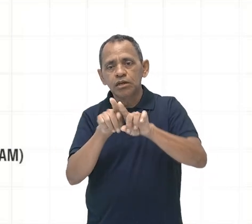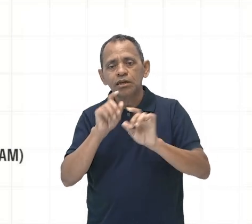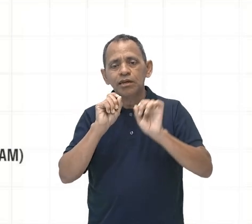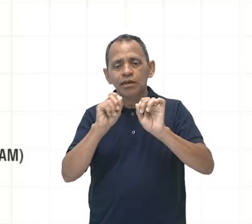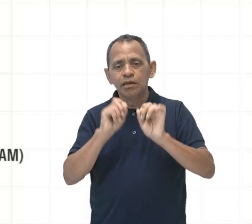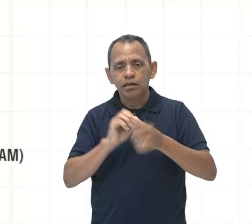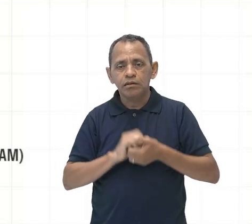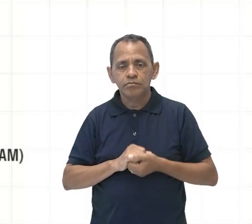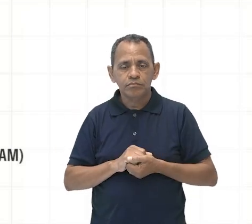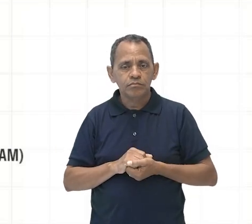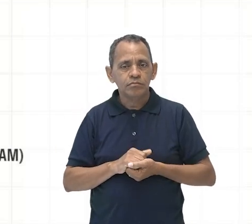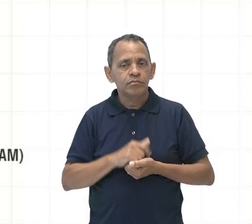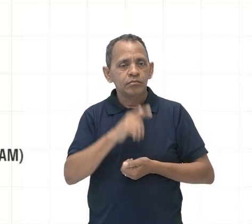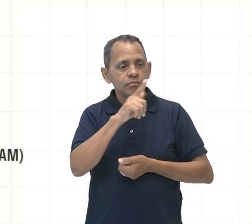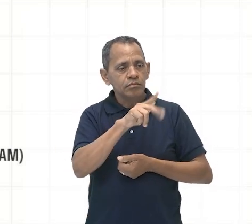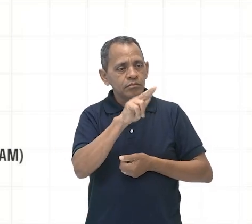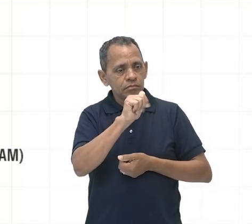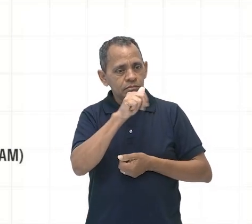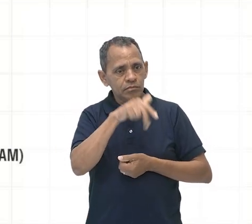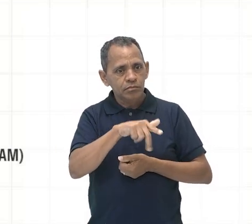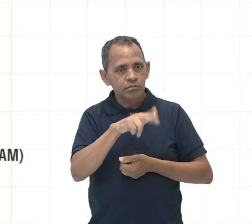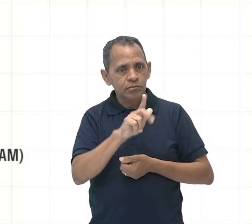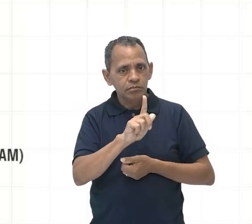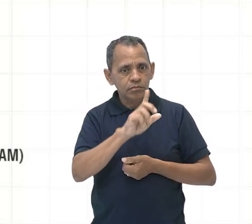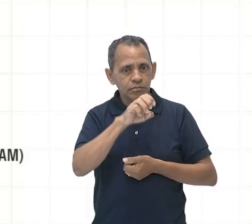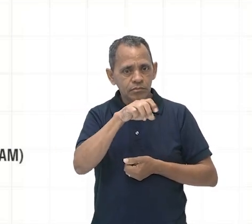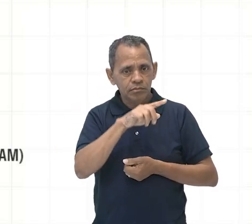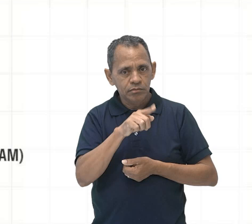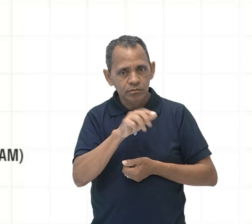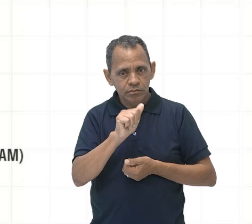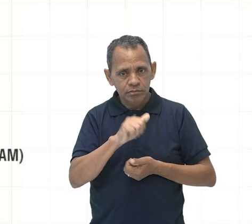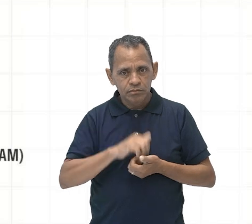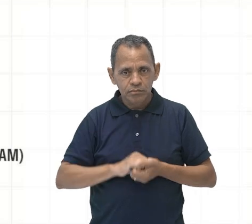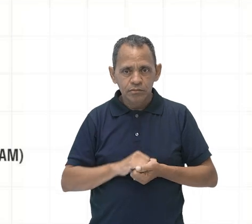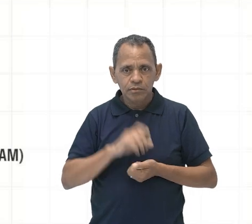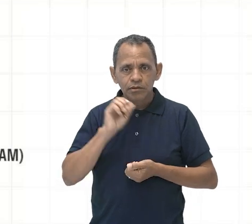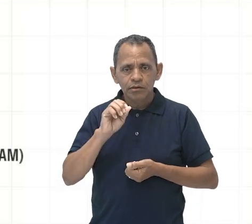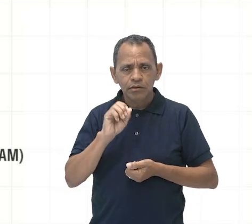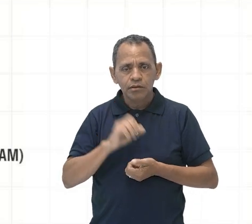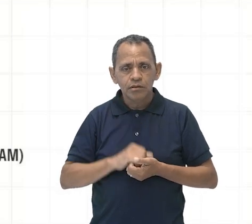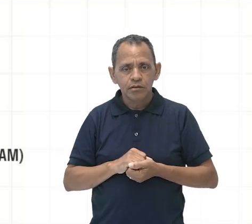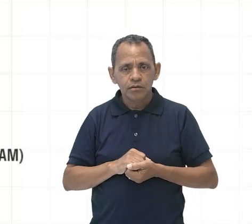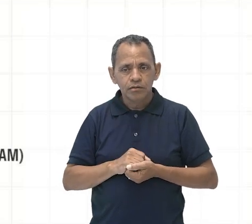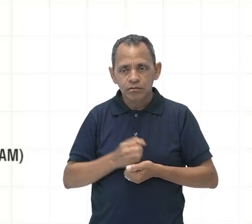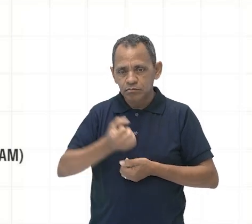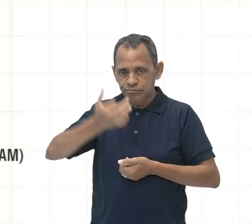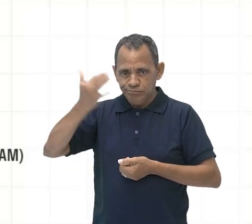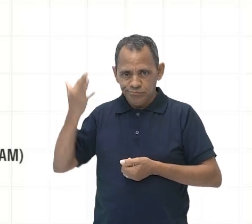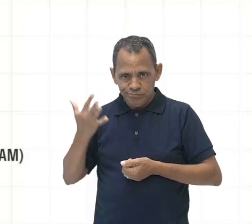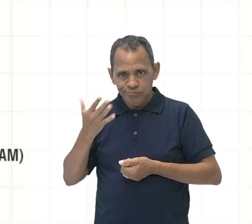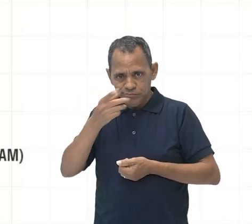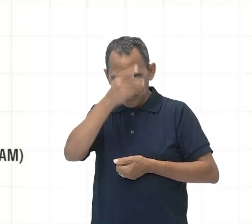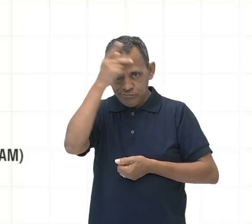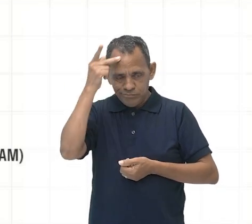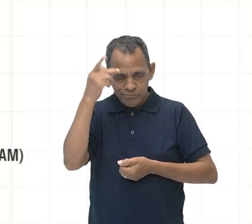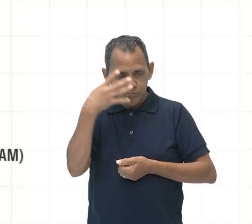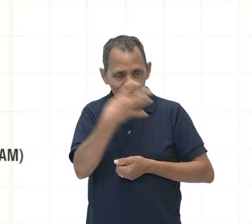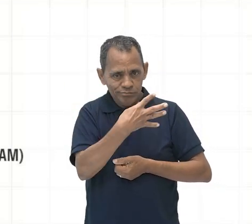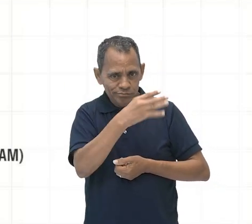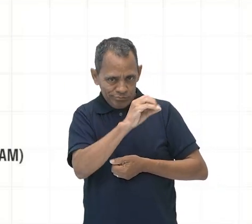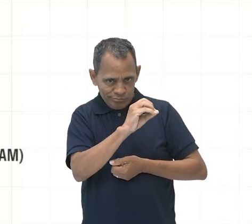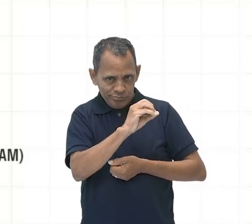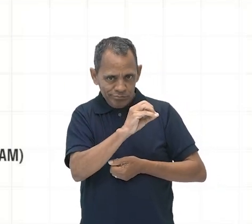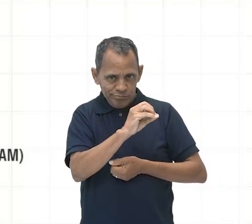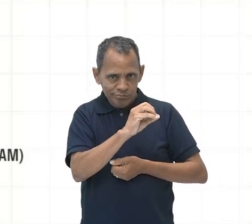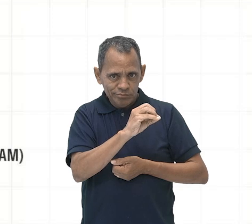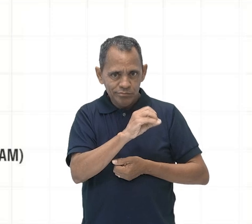nossas grandezas. Muito bem, o que nós temos? Nós temos o número de marinheiros, são 40, né?